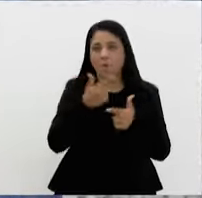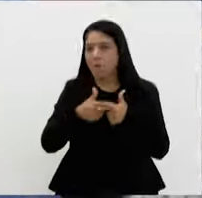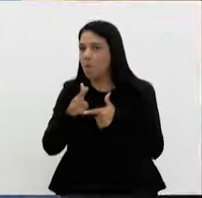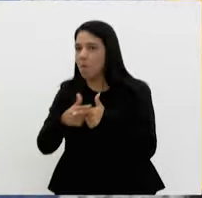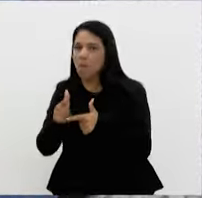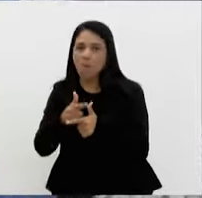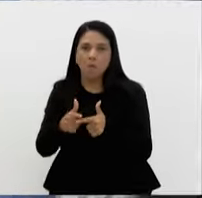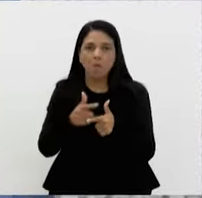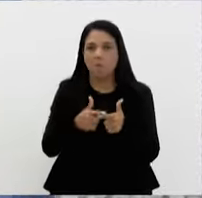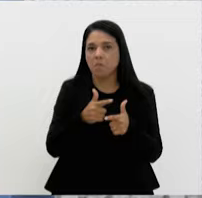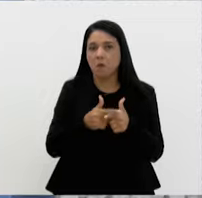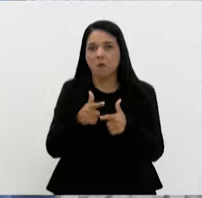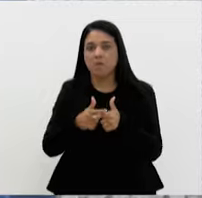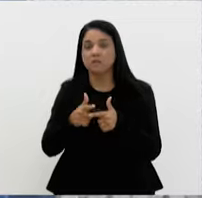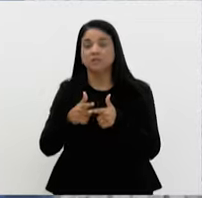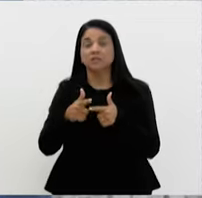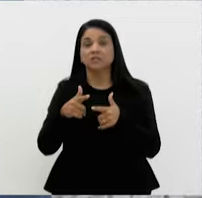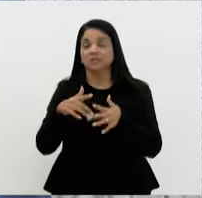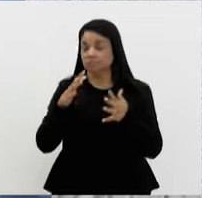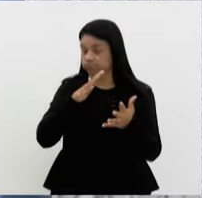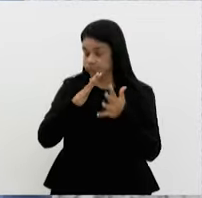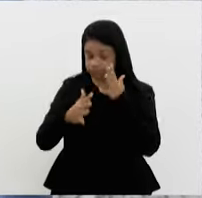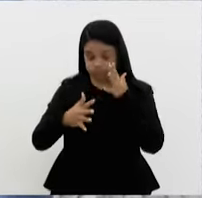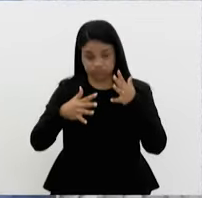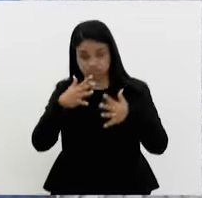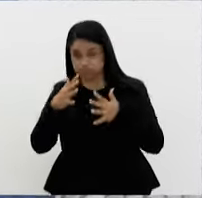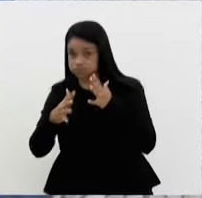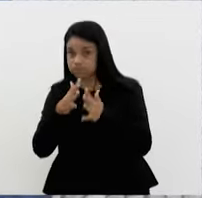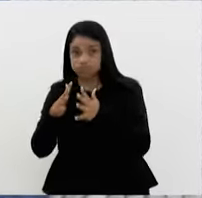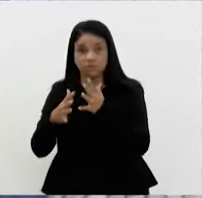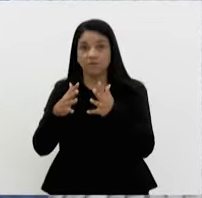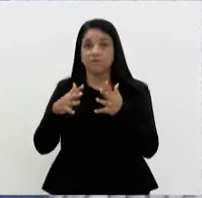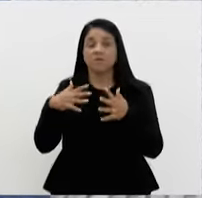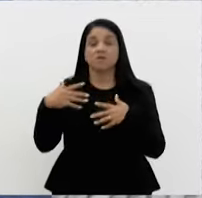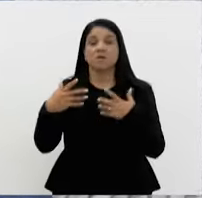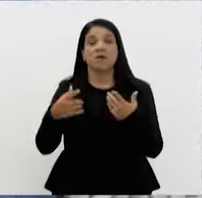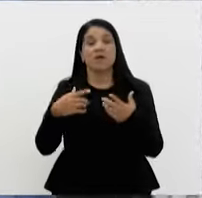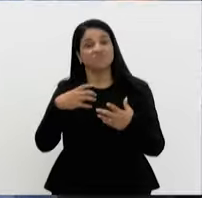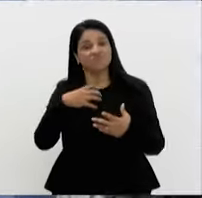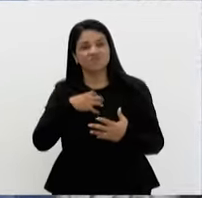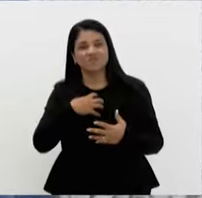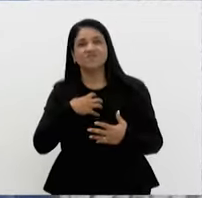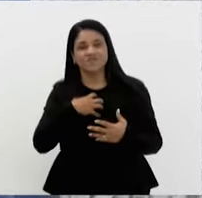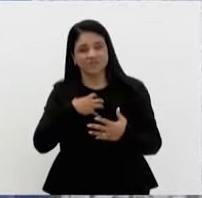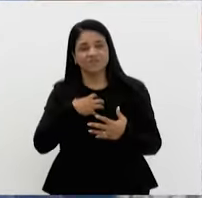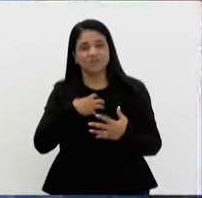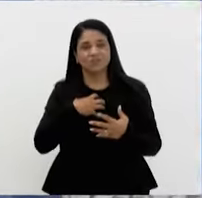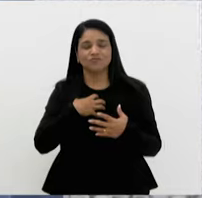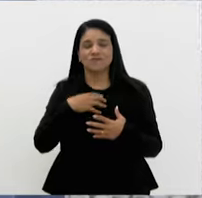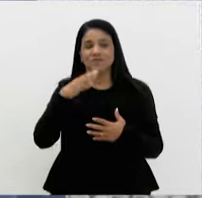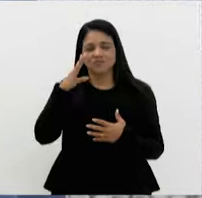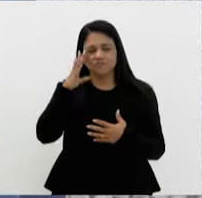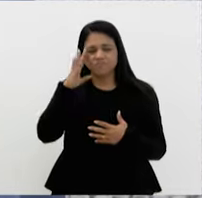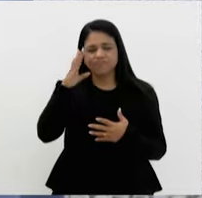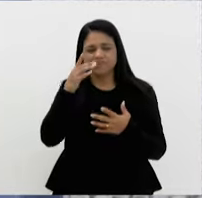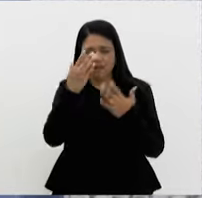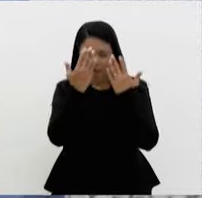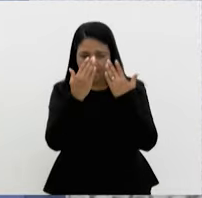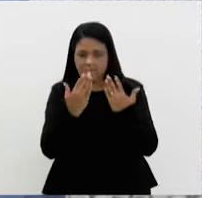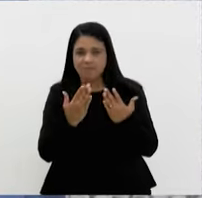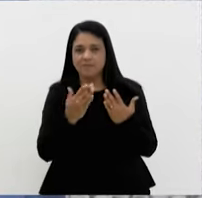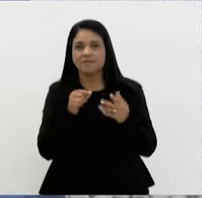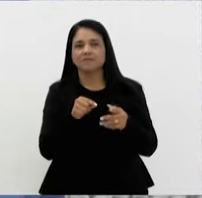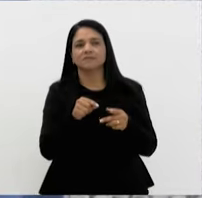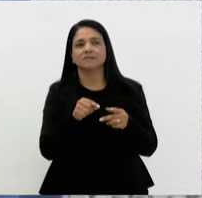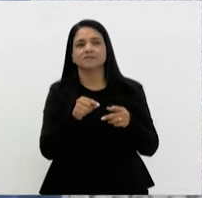ao mesmo tempo, de uma maneira mais desorganizada. Mas basicamente são esses sintomas que a gente prioriza para que a gente possa